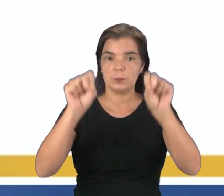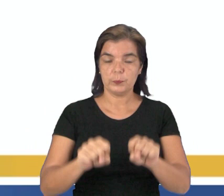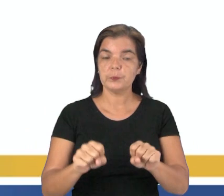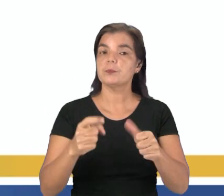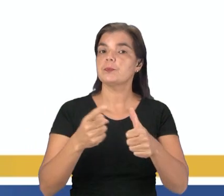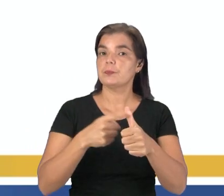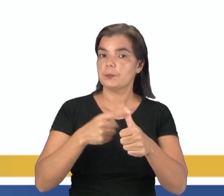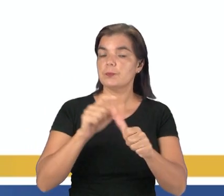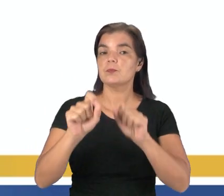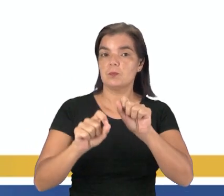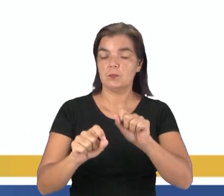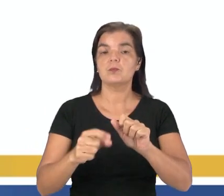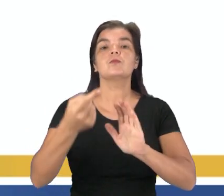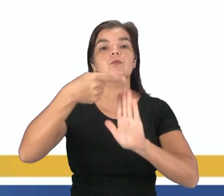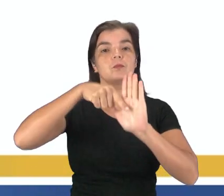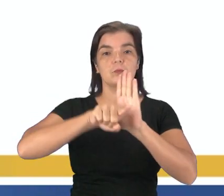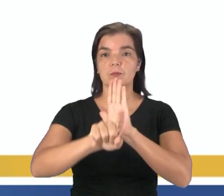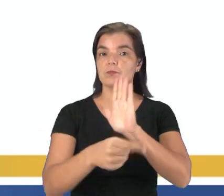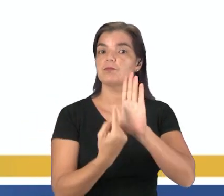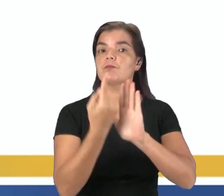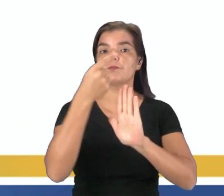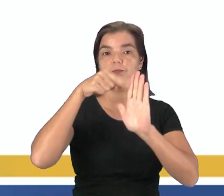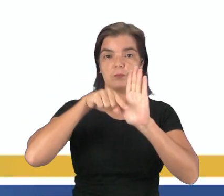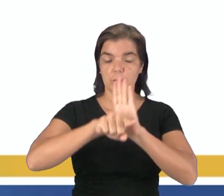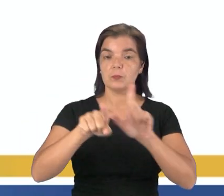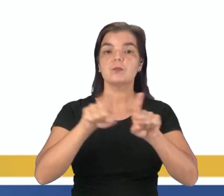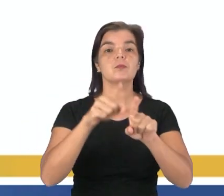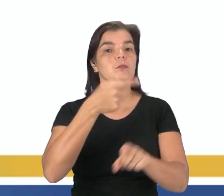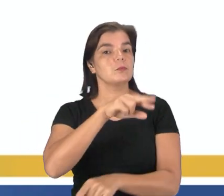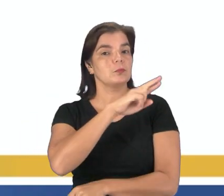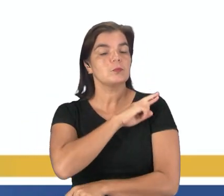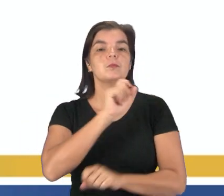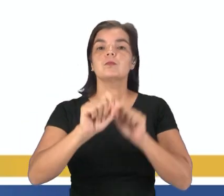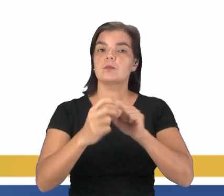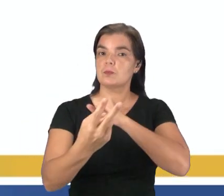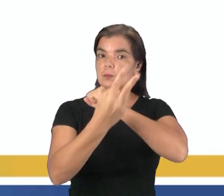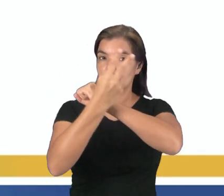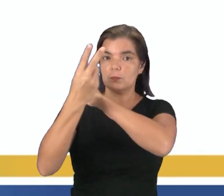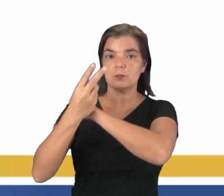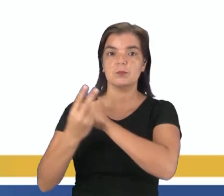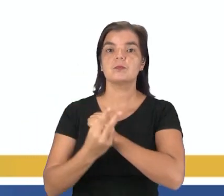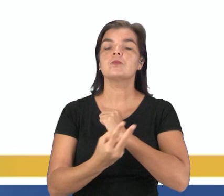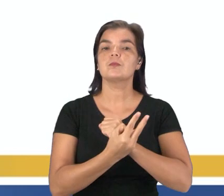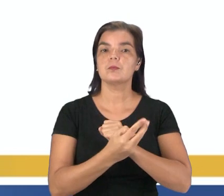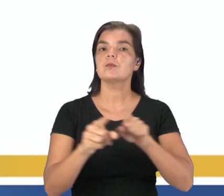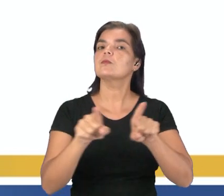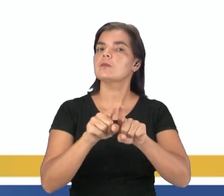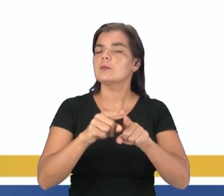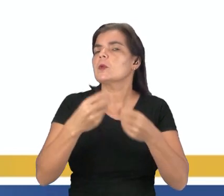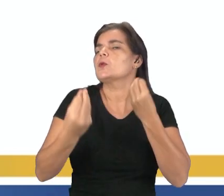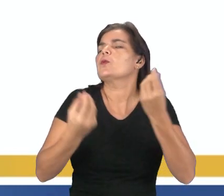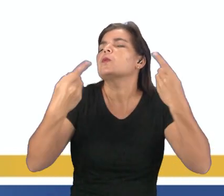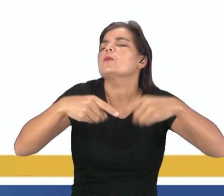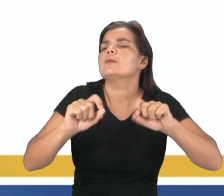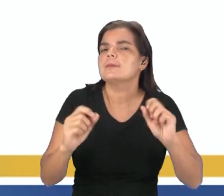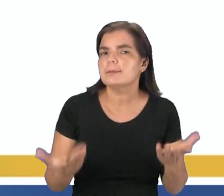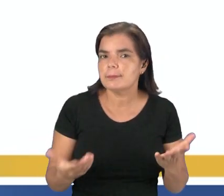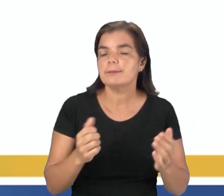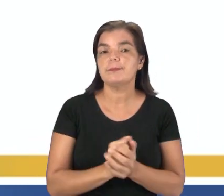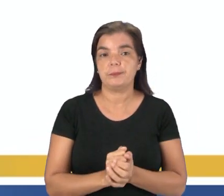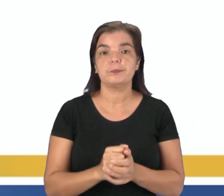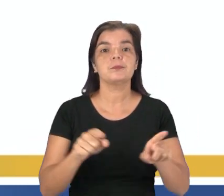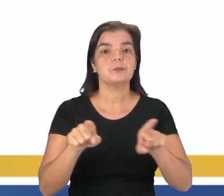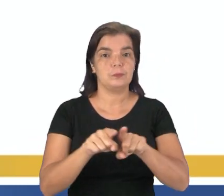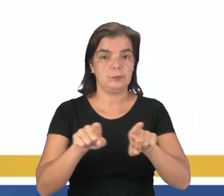e um desses vai ser o sistema imunológico, que ele tem a responsabilidade de nos proteger. Proteger contra quem? Contra